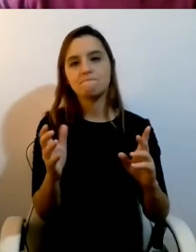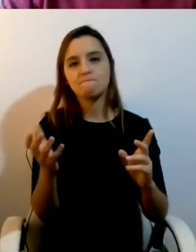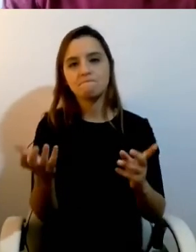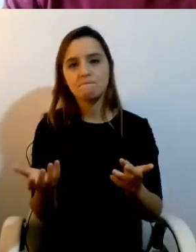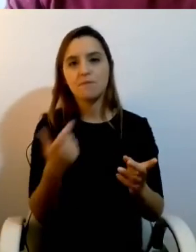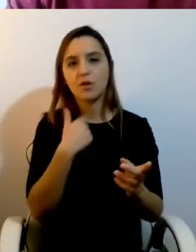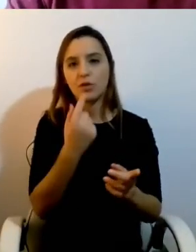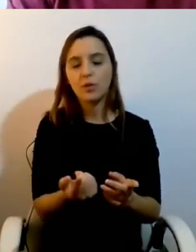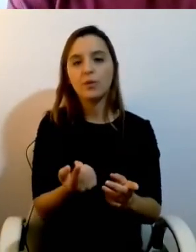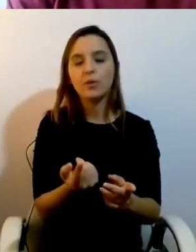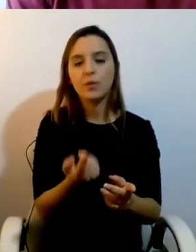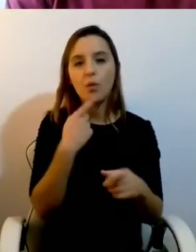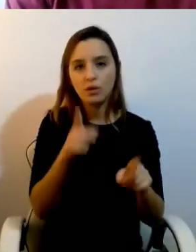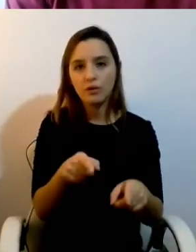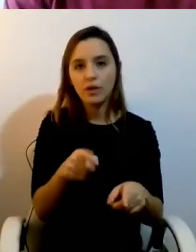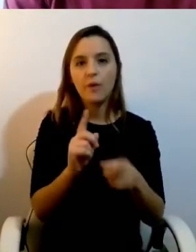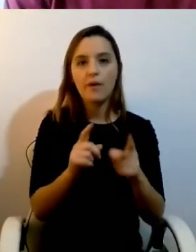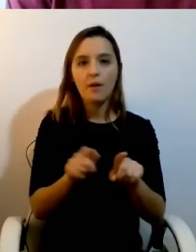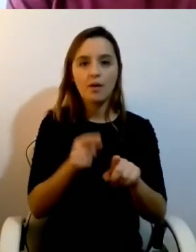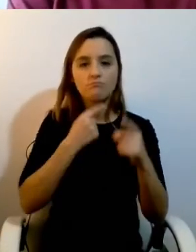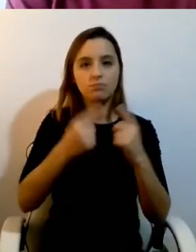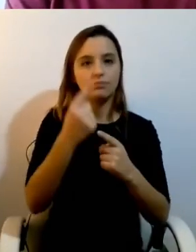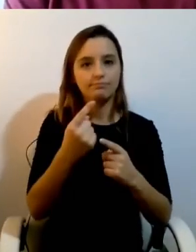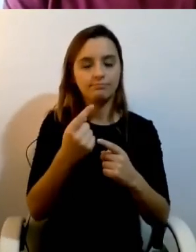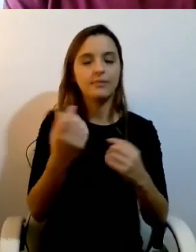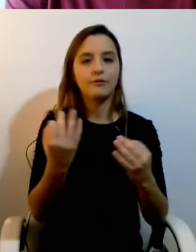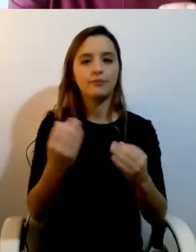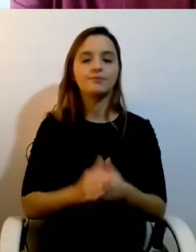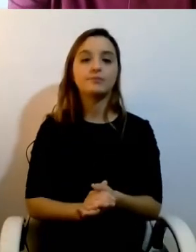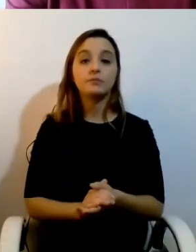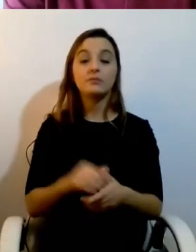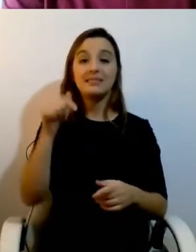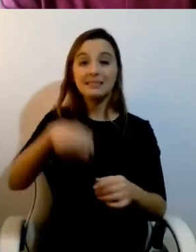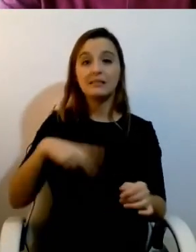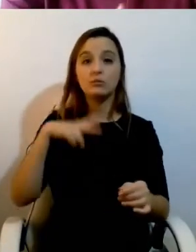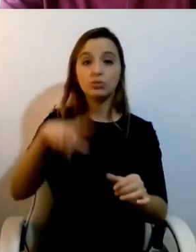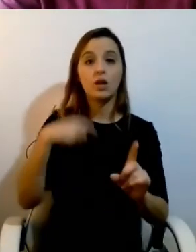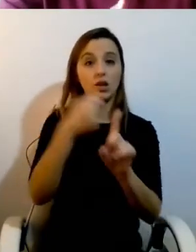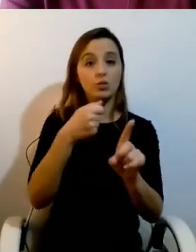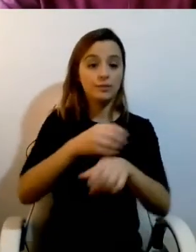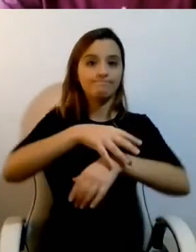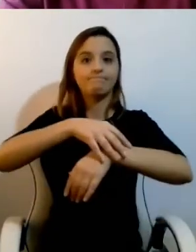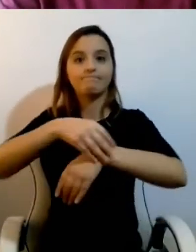repetição, de reivindicações. Portanto, isto é uma luta que em Portugal surge mais tarde, mas